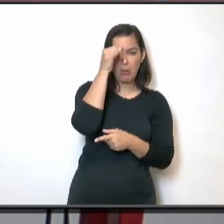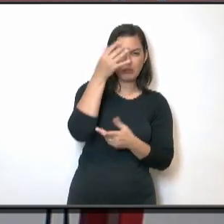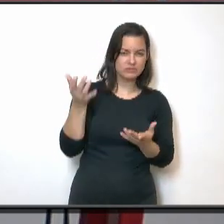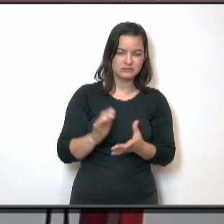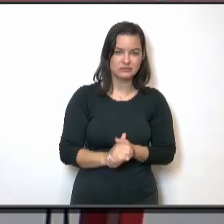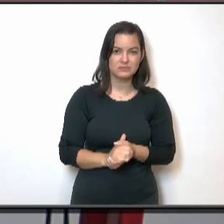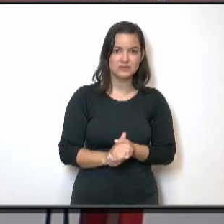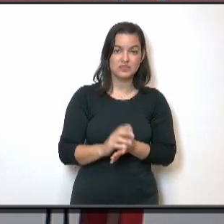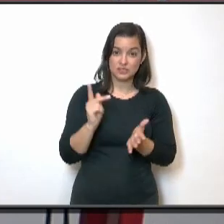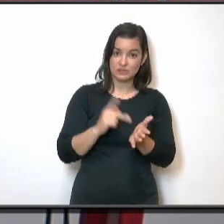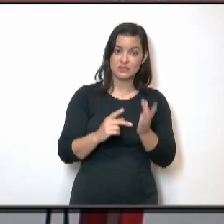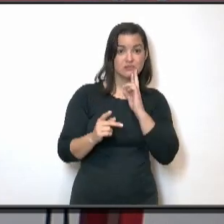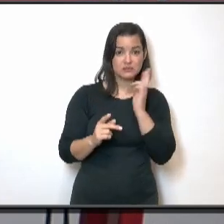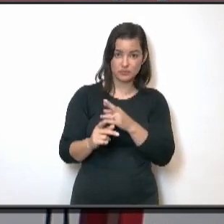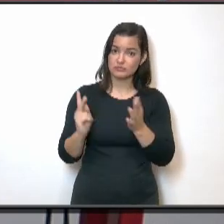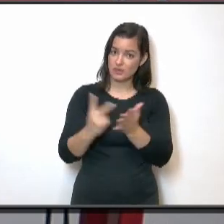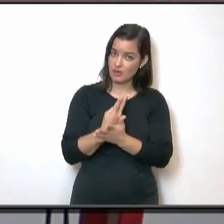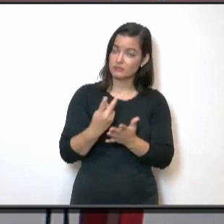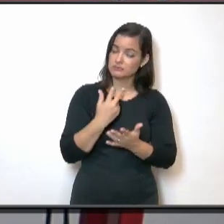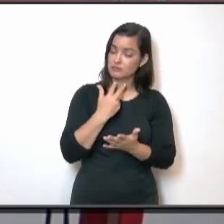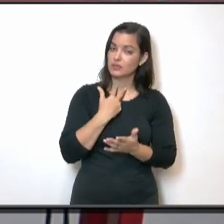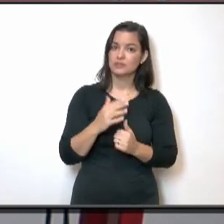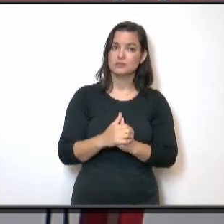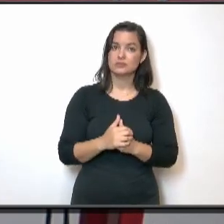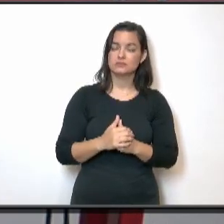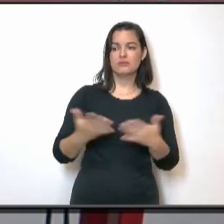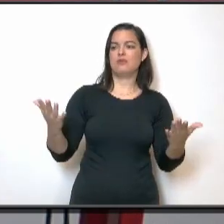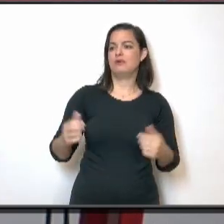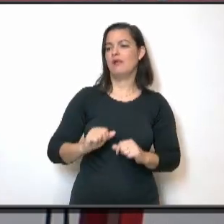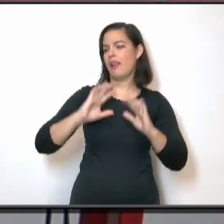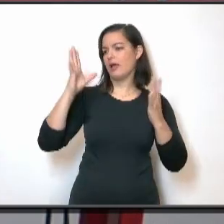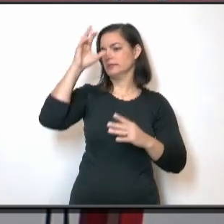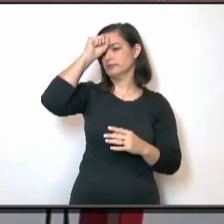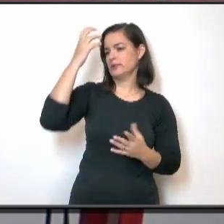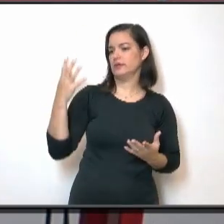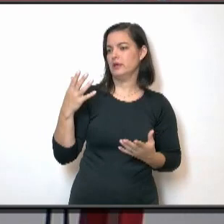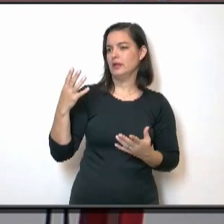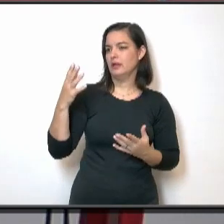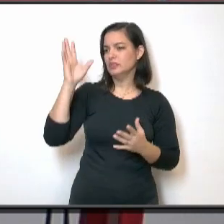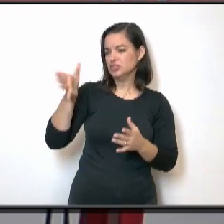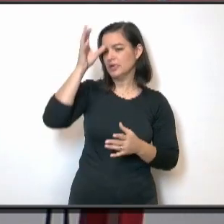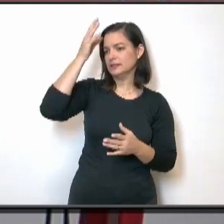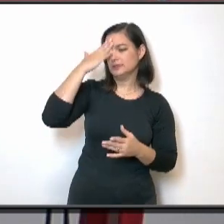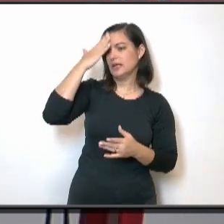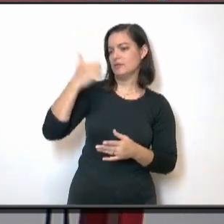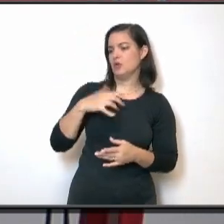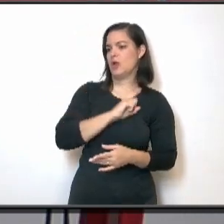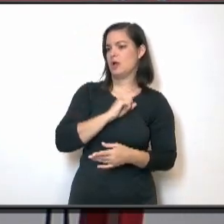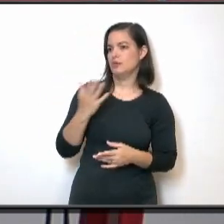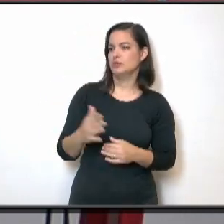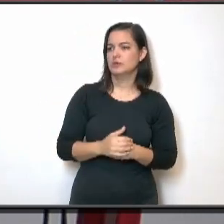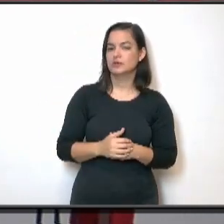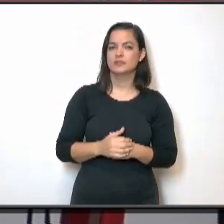é assim, viu, irmão, que você responde, né? Não é assim: oh, você não sabe que eu te amo? A gente responde assim: eu te